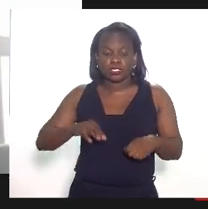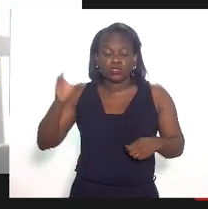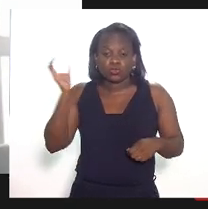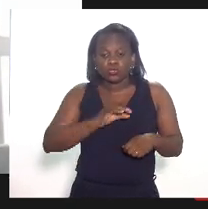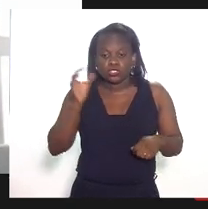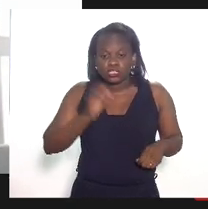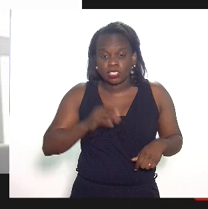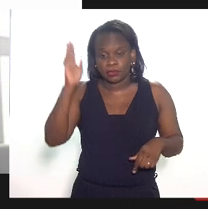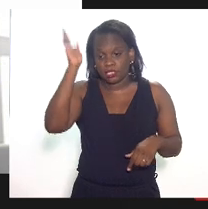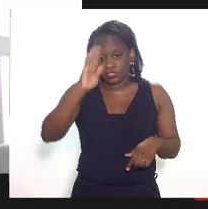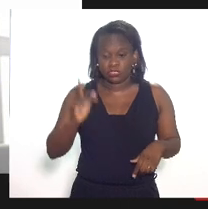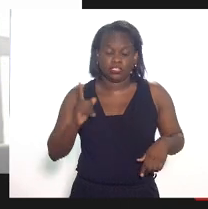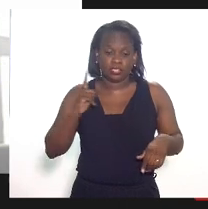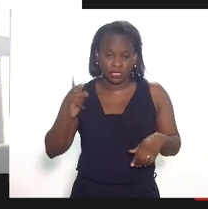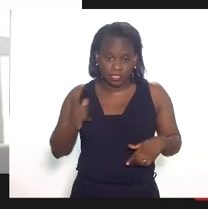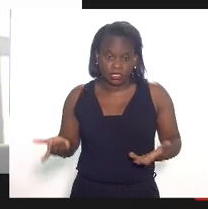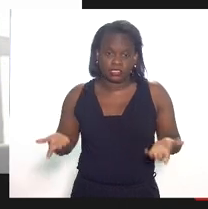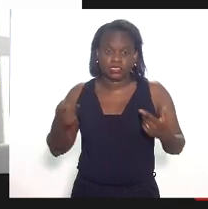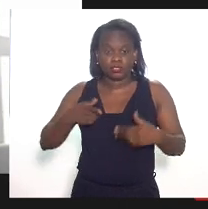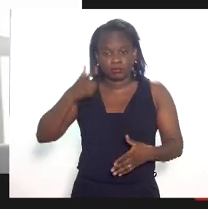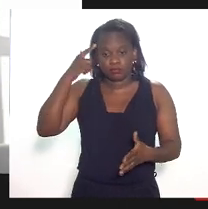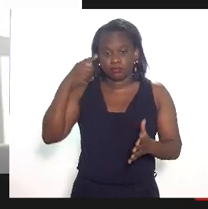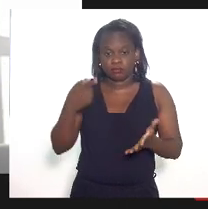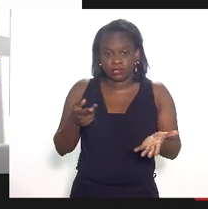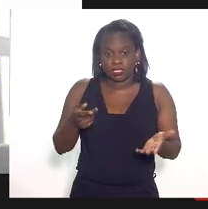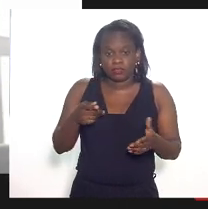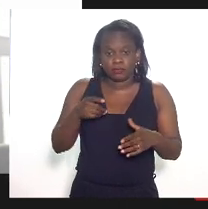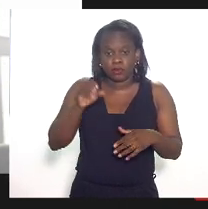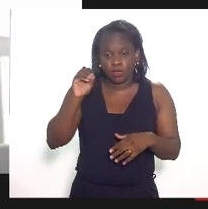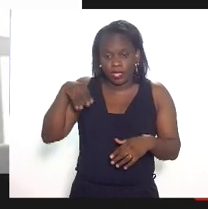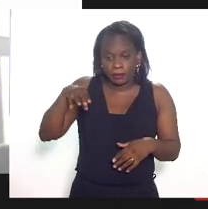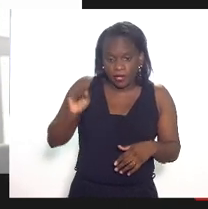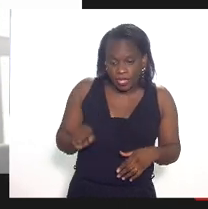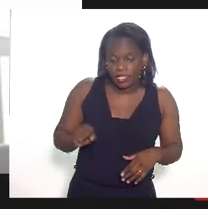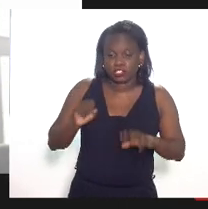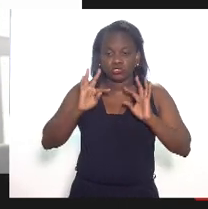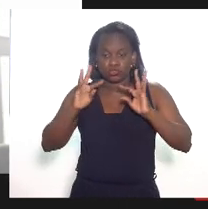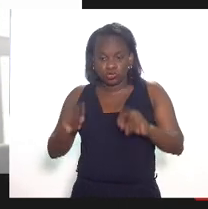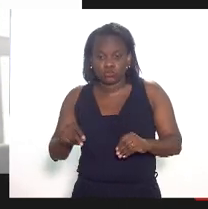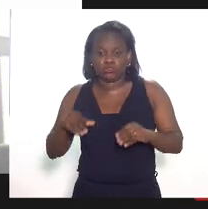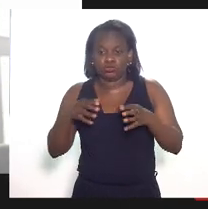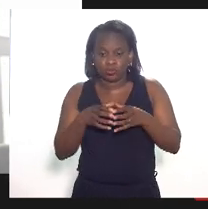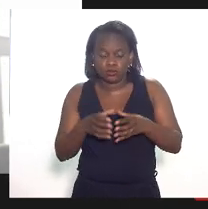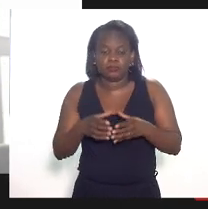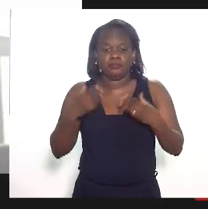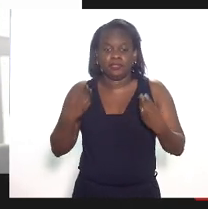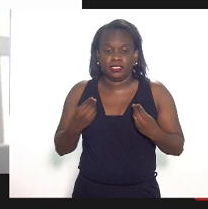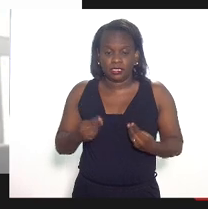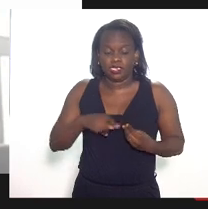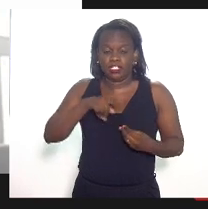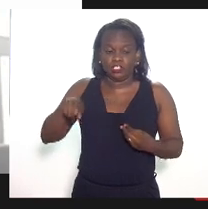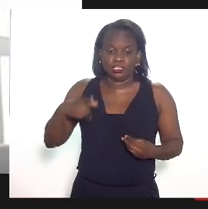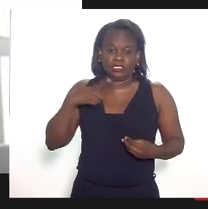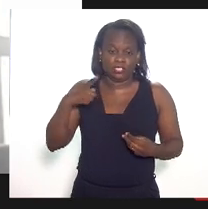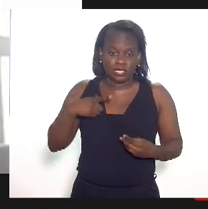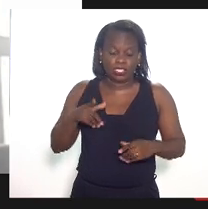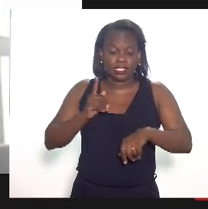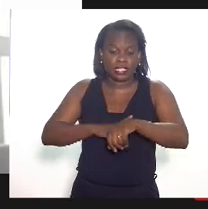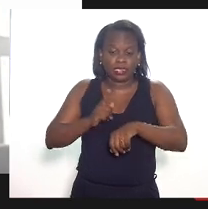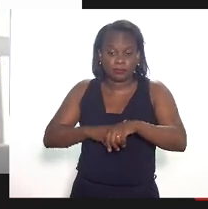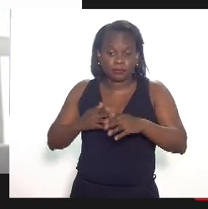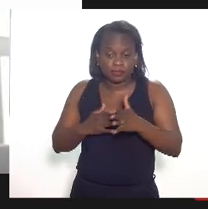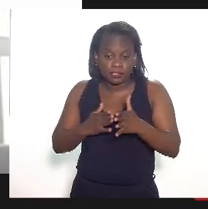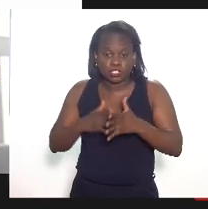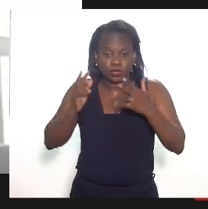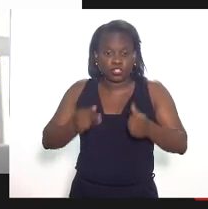a emergência que o Brasil está vivendo, decretada pela OMS, por todos todos esses órgãos para que a gente tenha um prazo, como